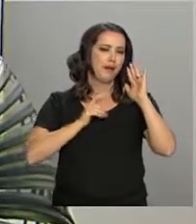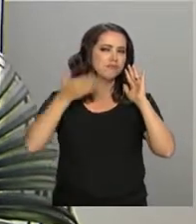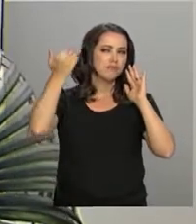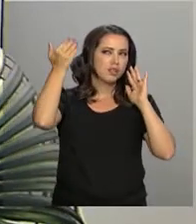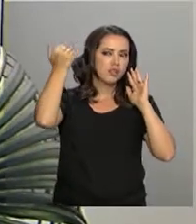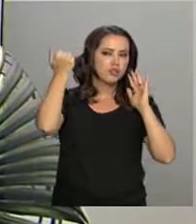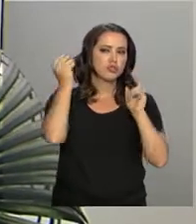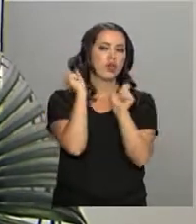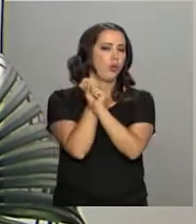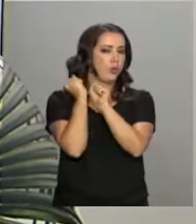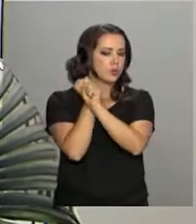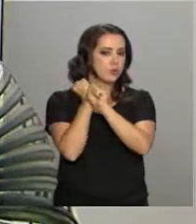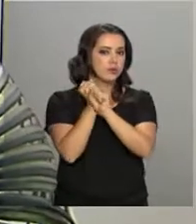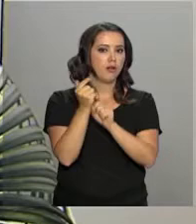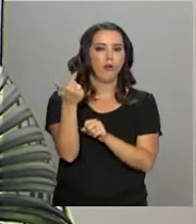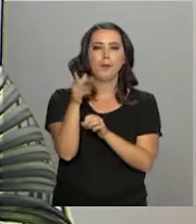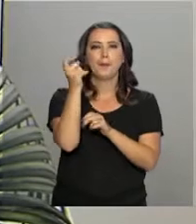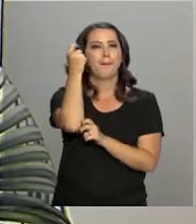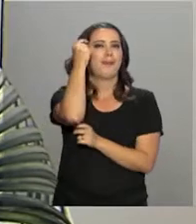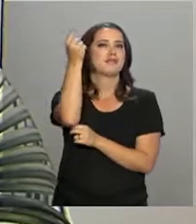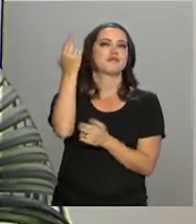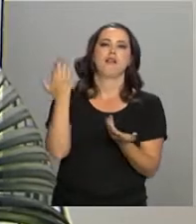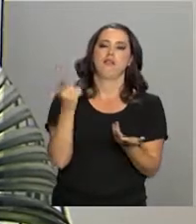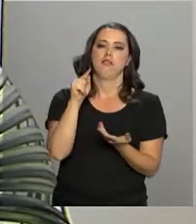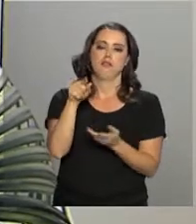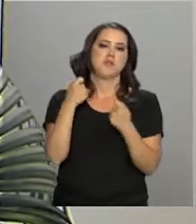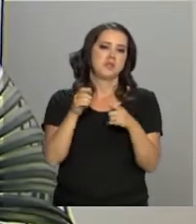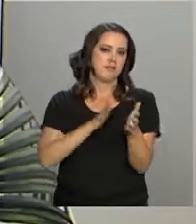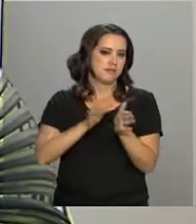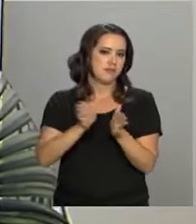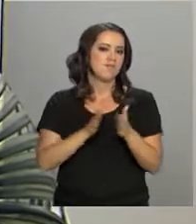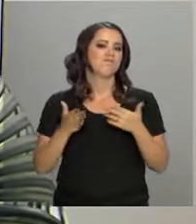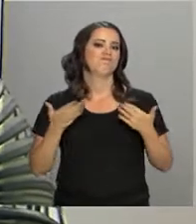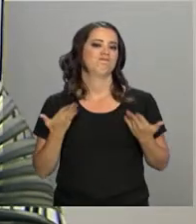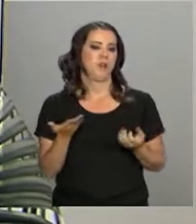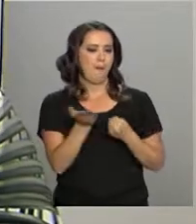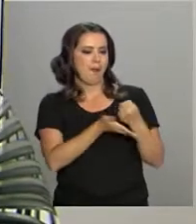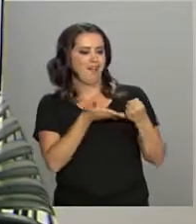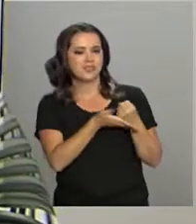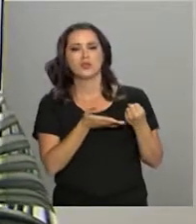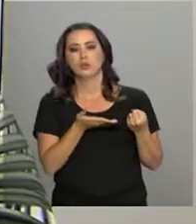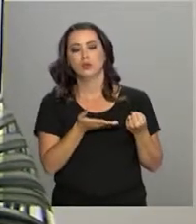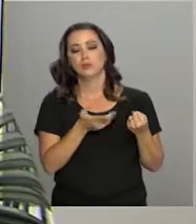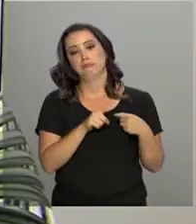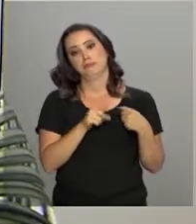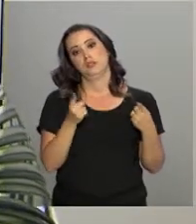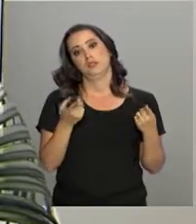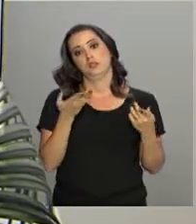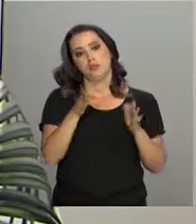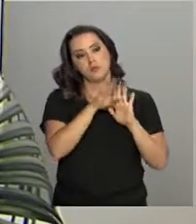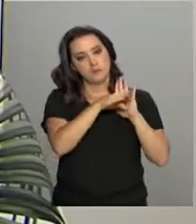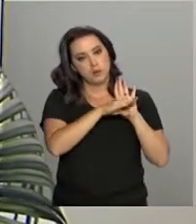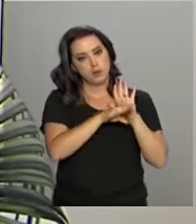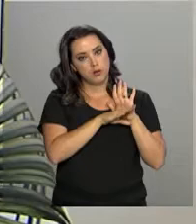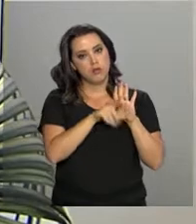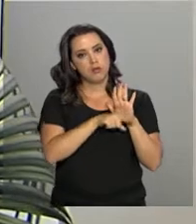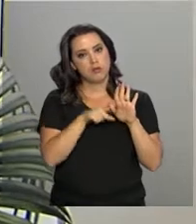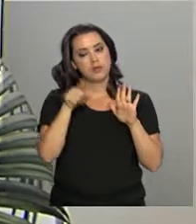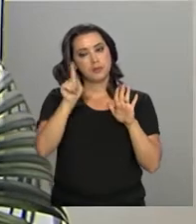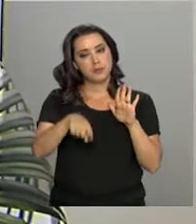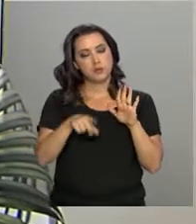de construção, não foram pensadas com essas necessidades básicas de acessibilidade. Então, esse programa ele